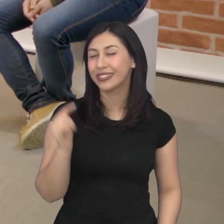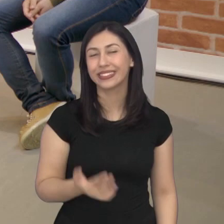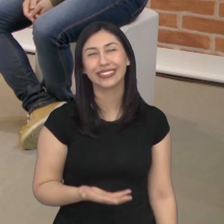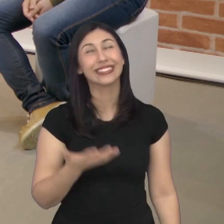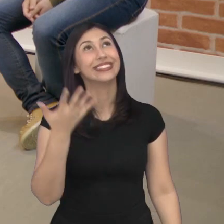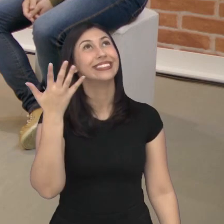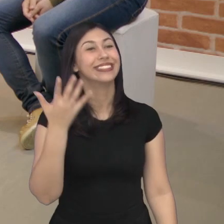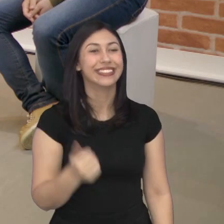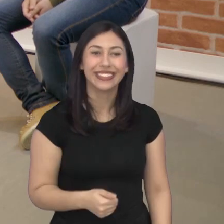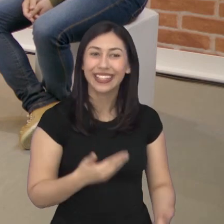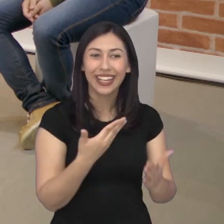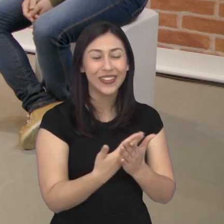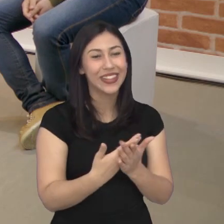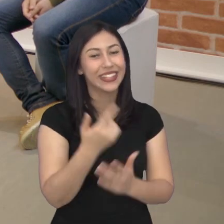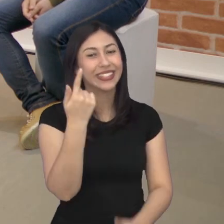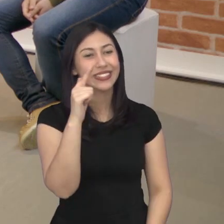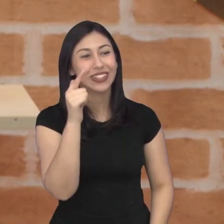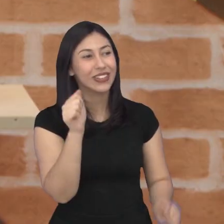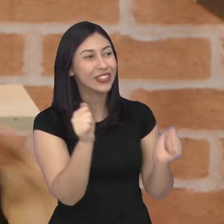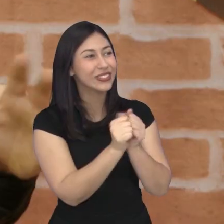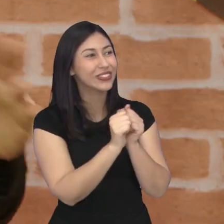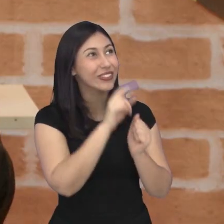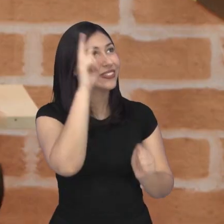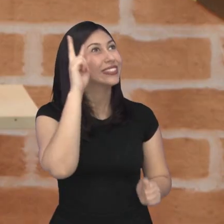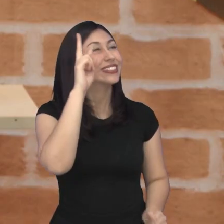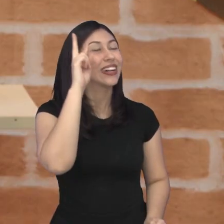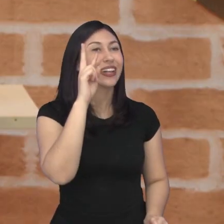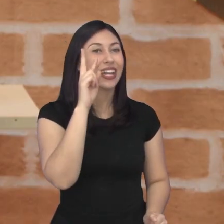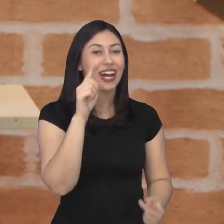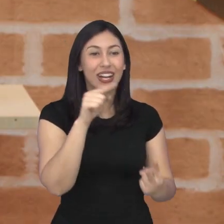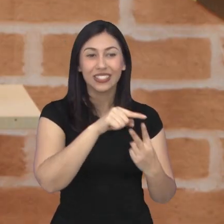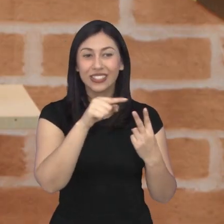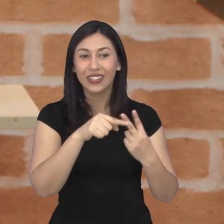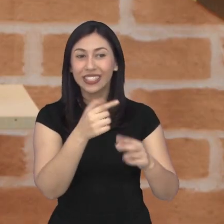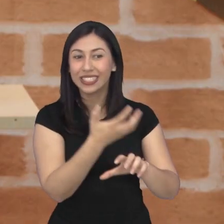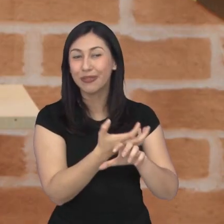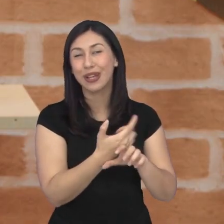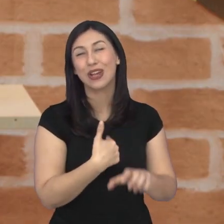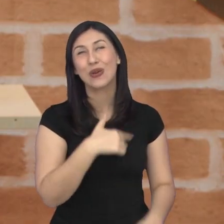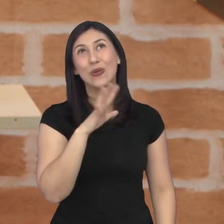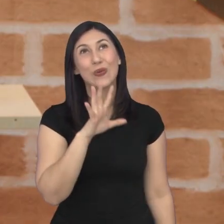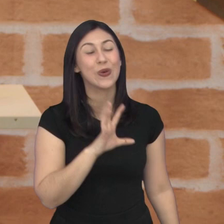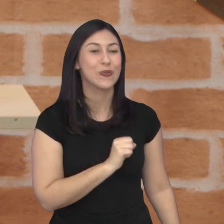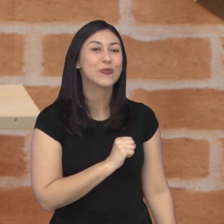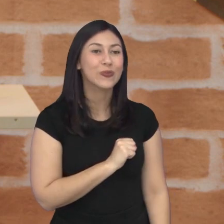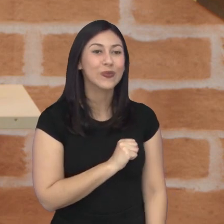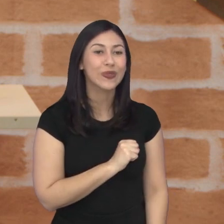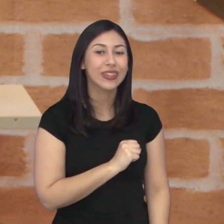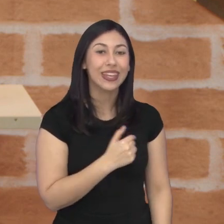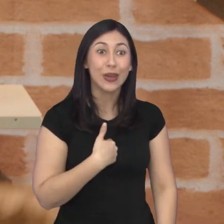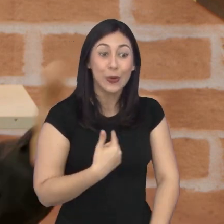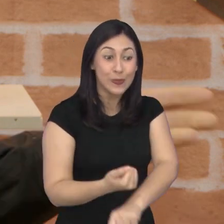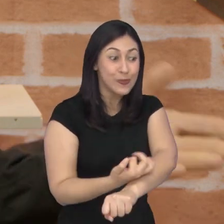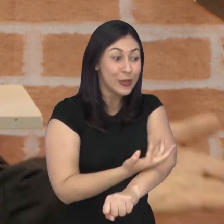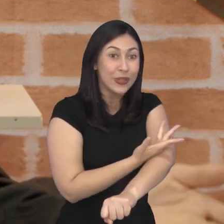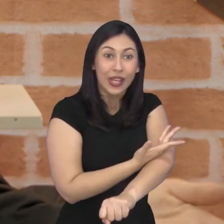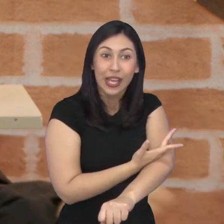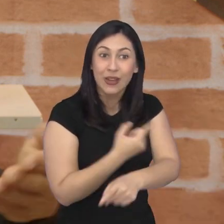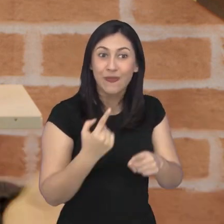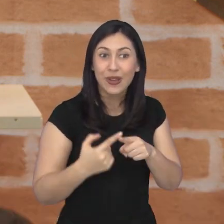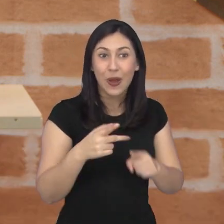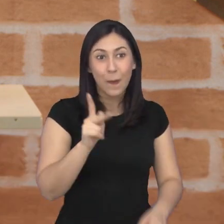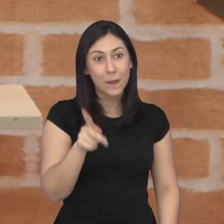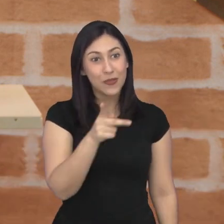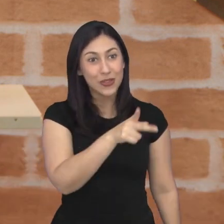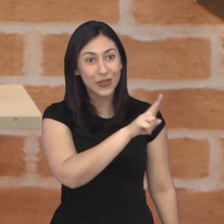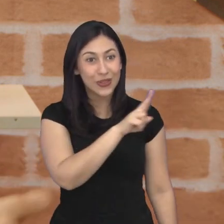geografia. Essa aula de geografia e história junto, acho que é as minhas disciplinas preferidas, né? Então eu até me emocionei com comentar